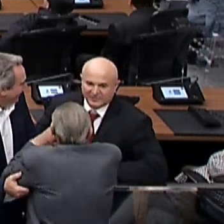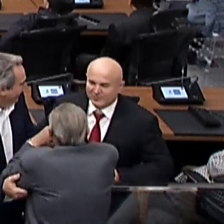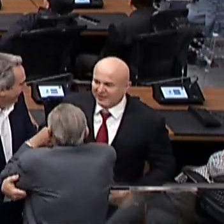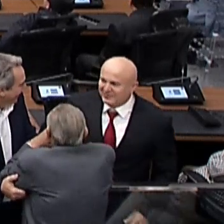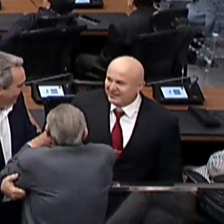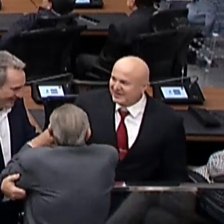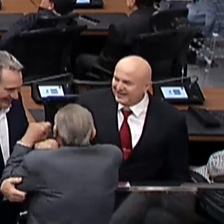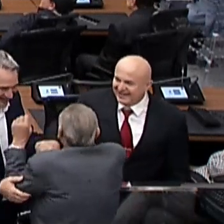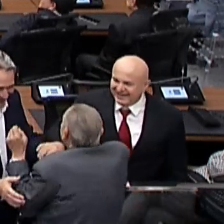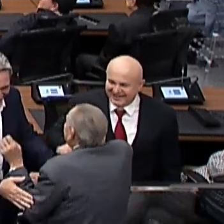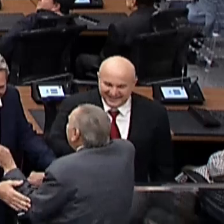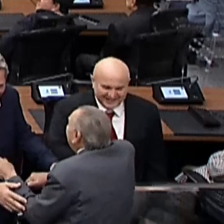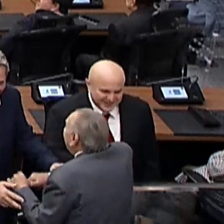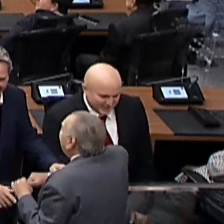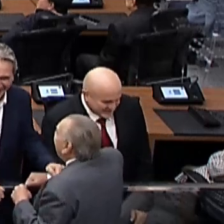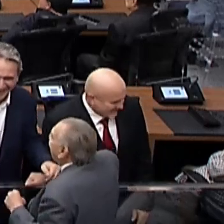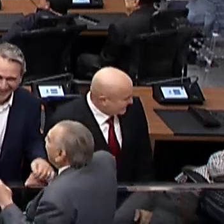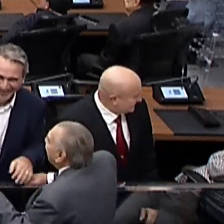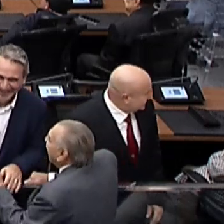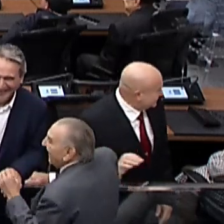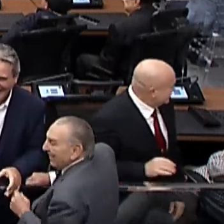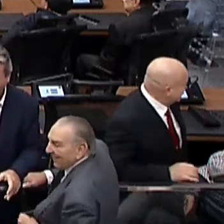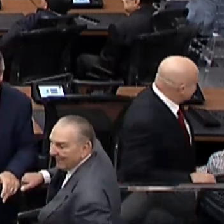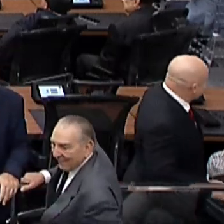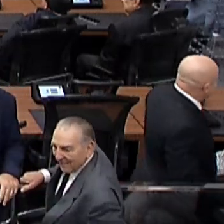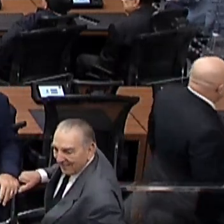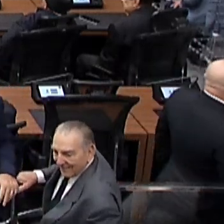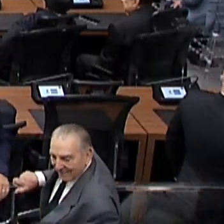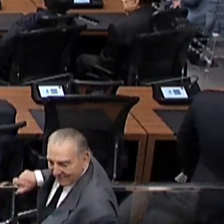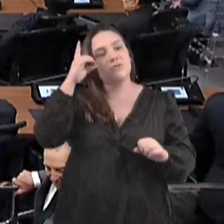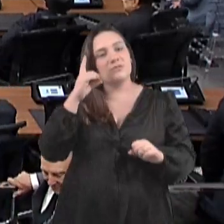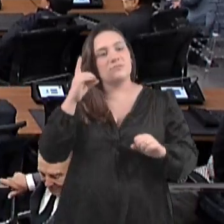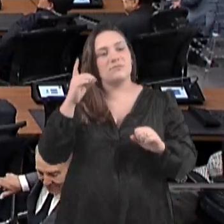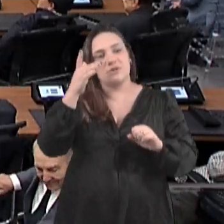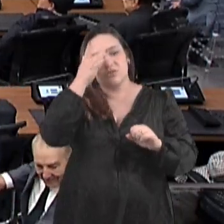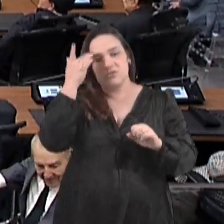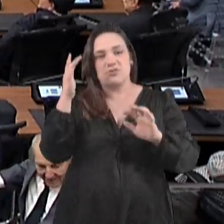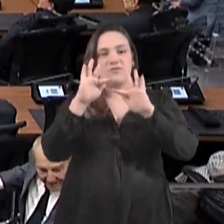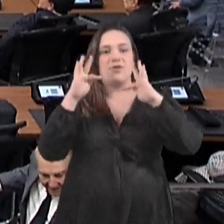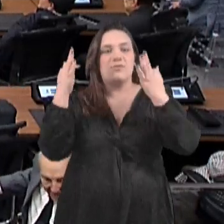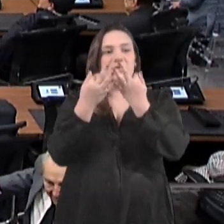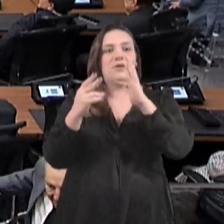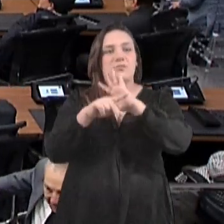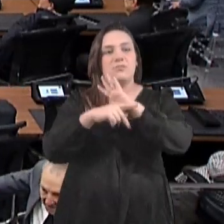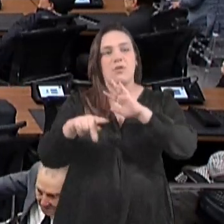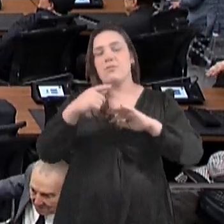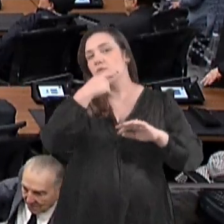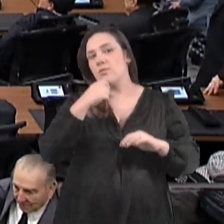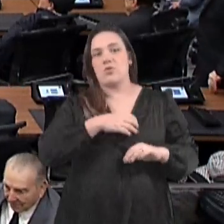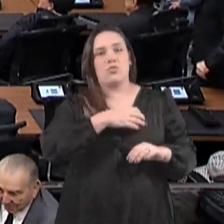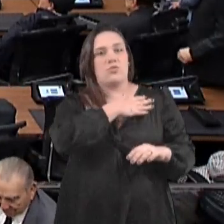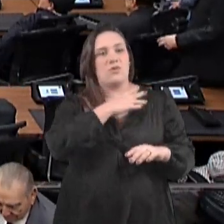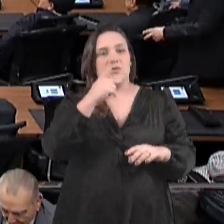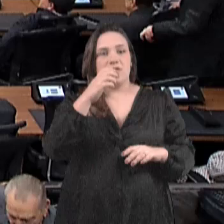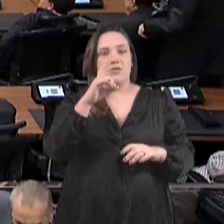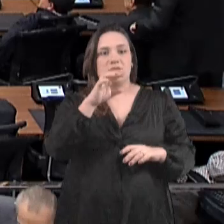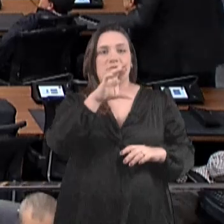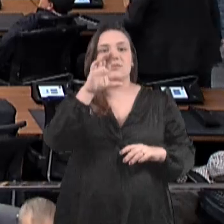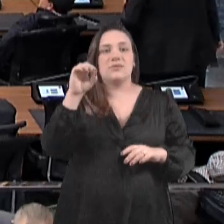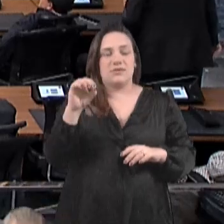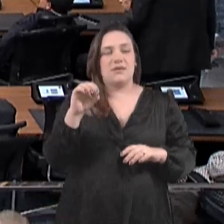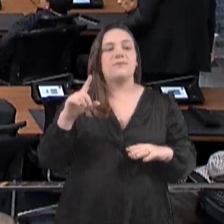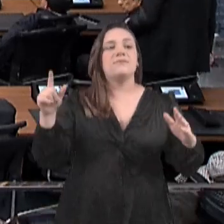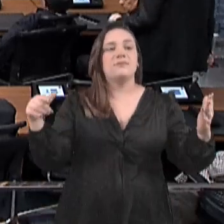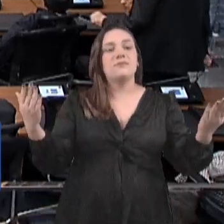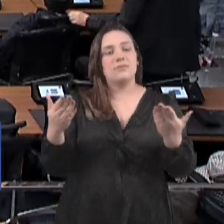autoridades civis e militares, parlamentares, descendentes do coronel Pedro José Rufino, homenageados, seus